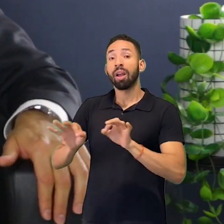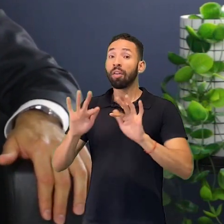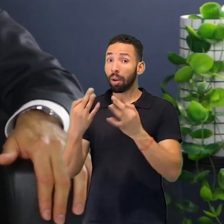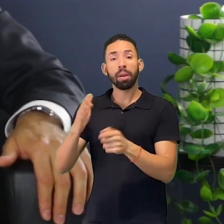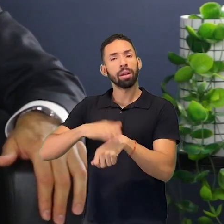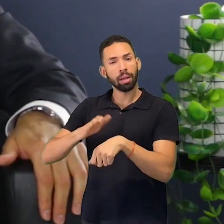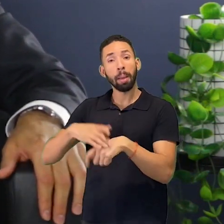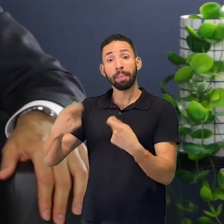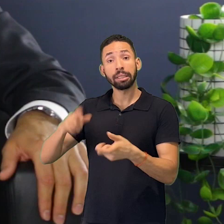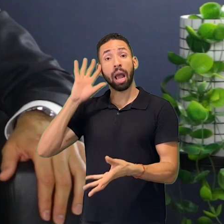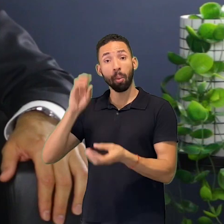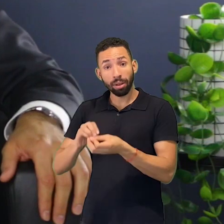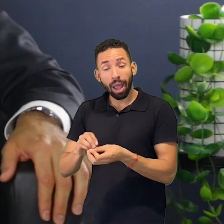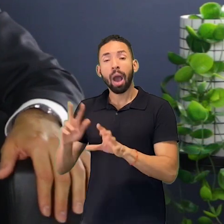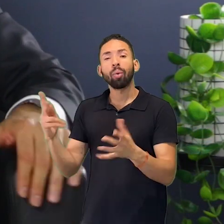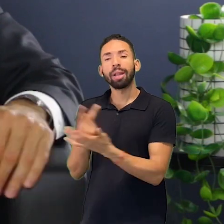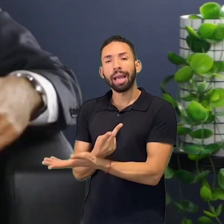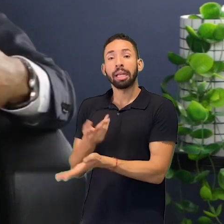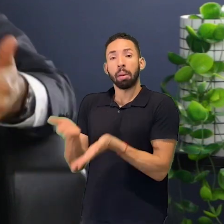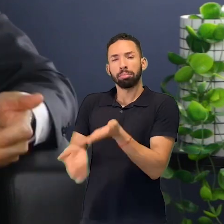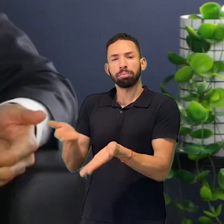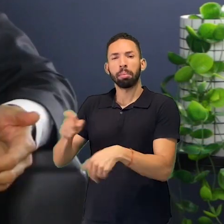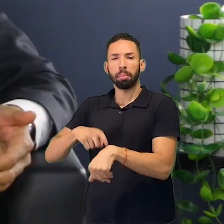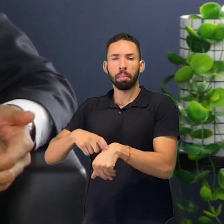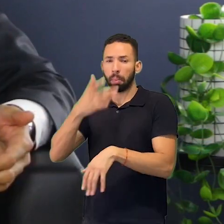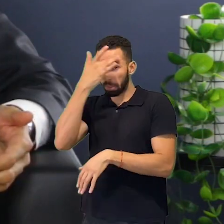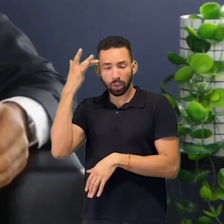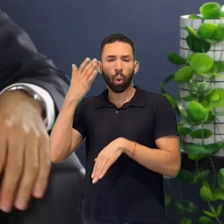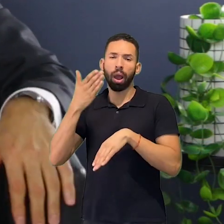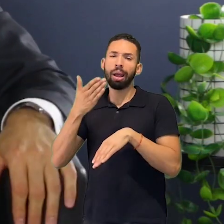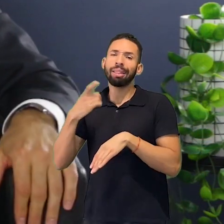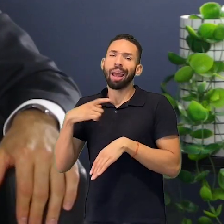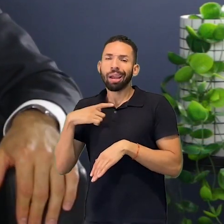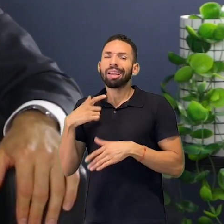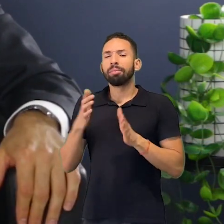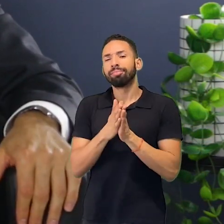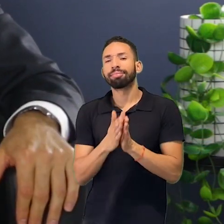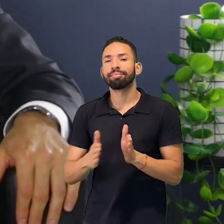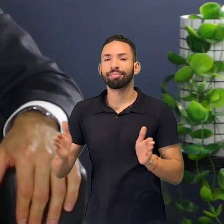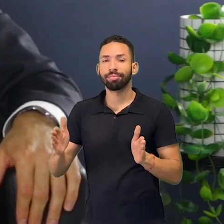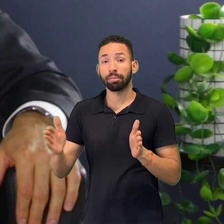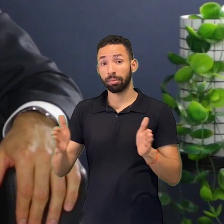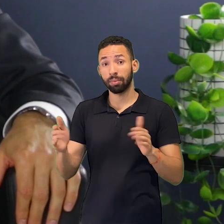As próprias famílias também precisam compreender aquele problema específico que aquela pessoa está passando e como